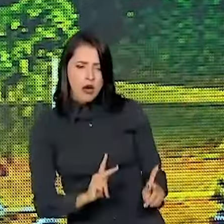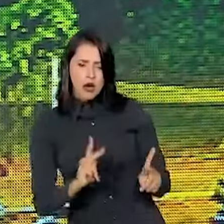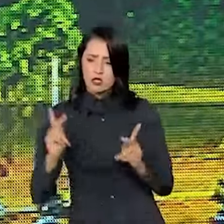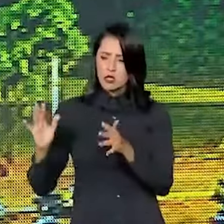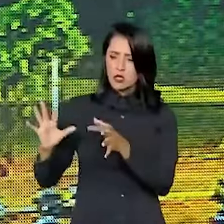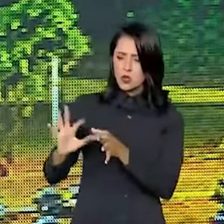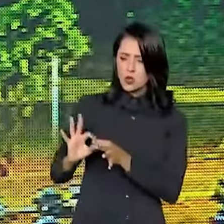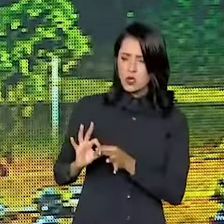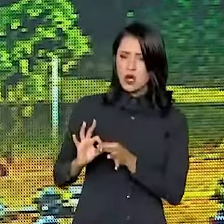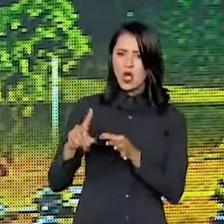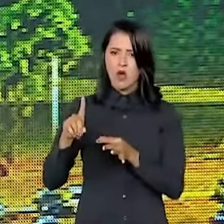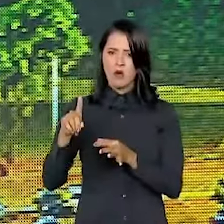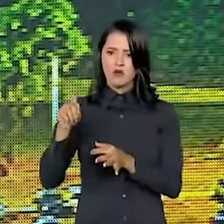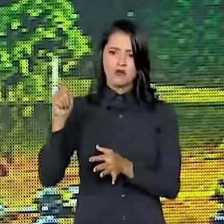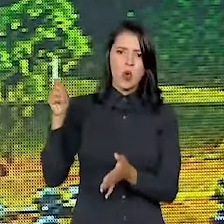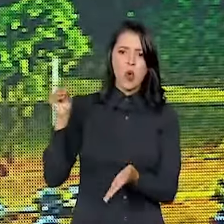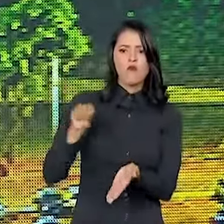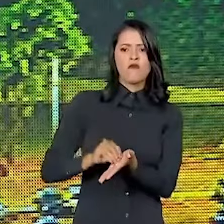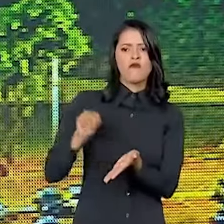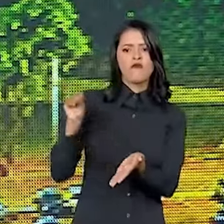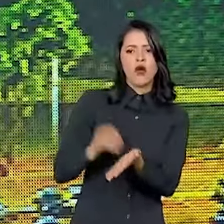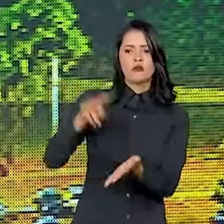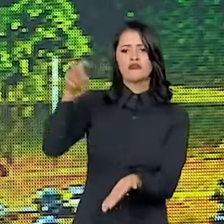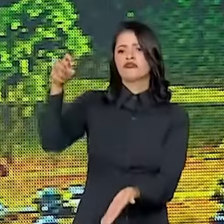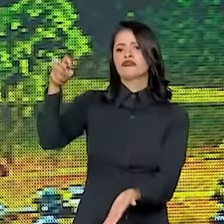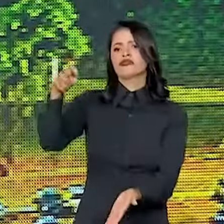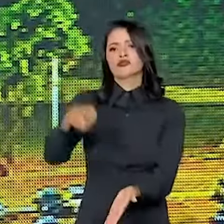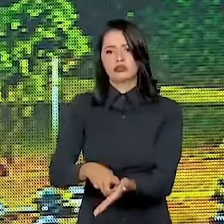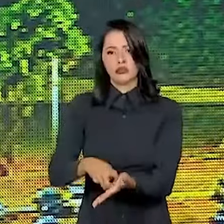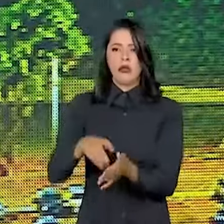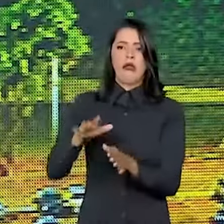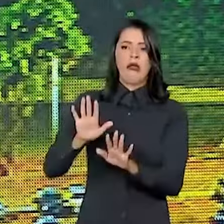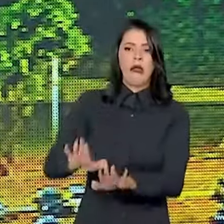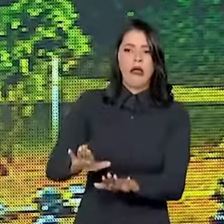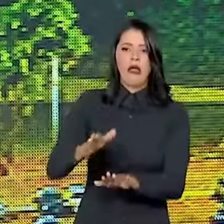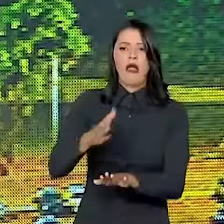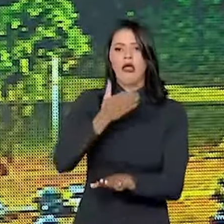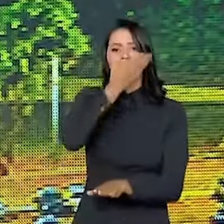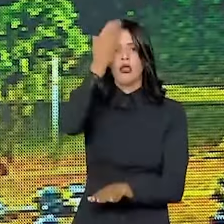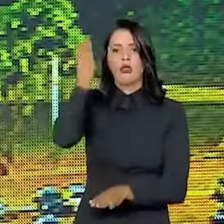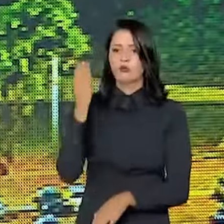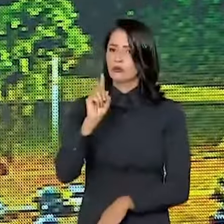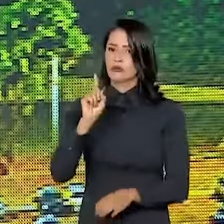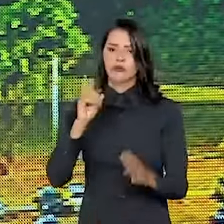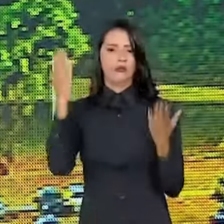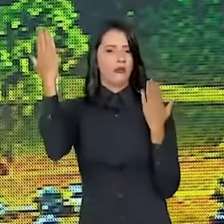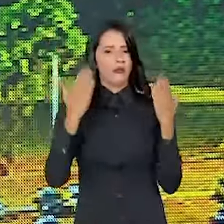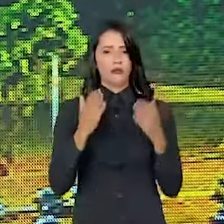união com impunidade, apaziguamento ou esquecimento.